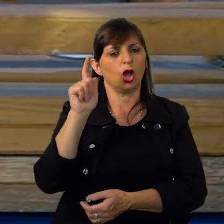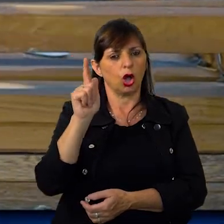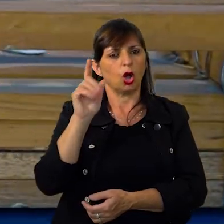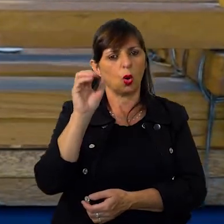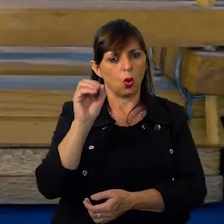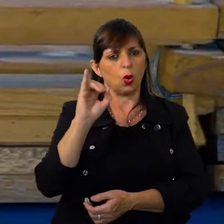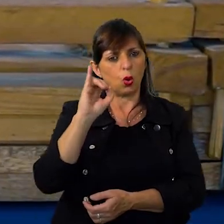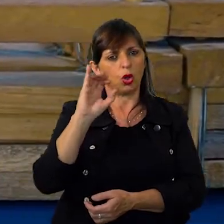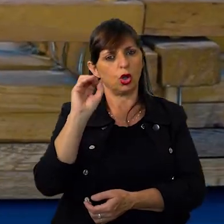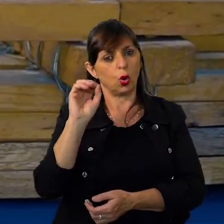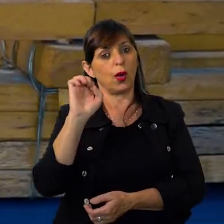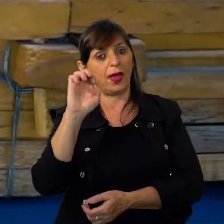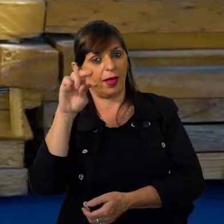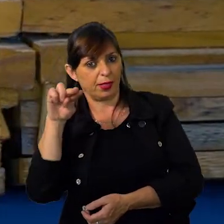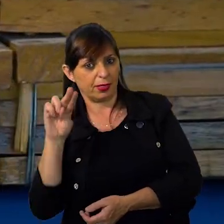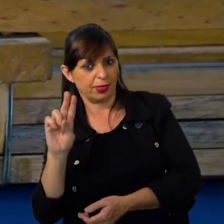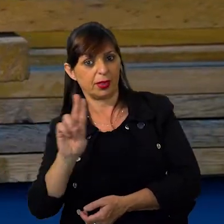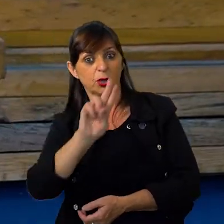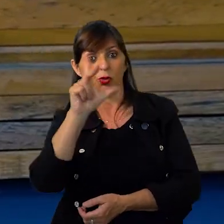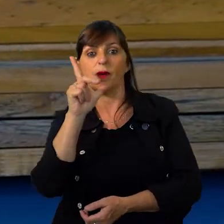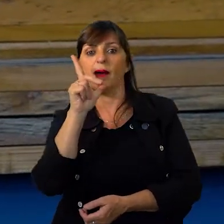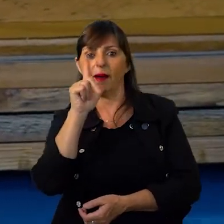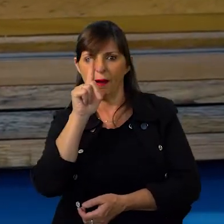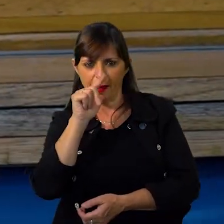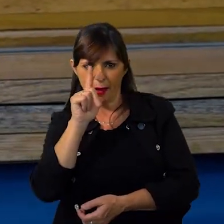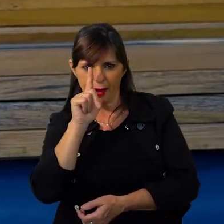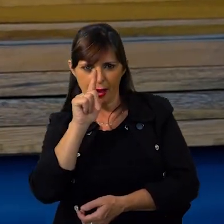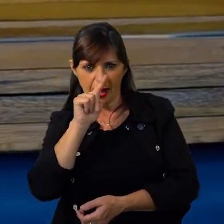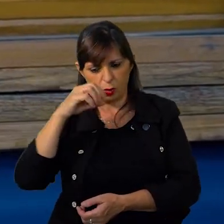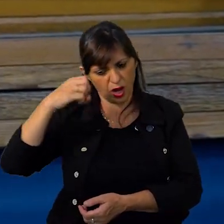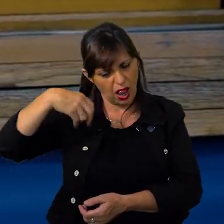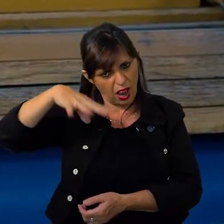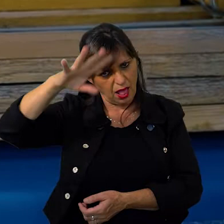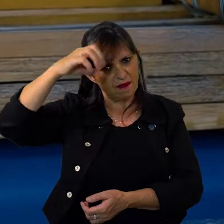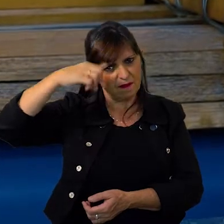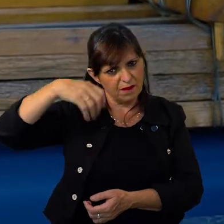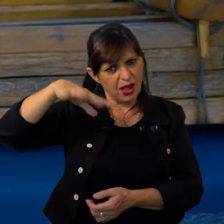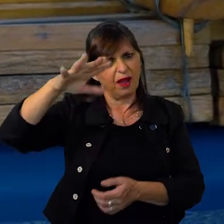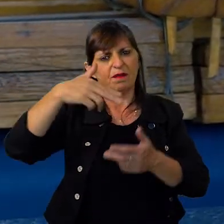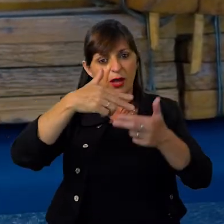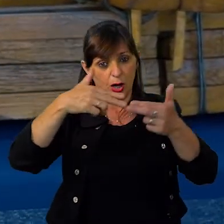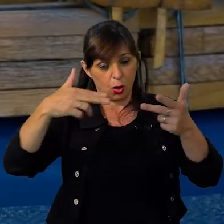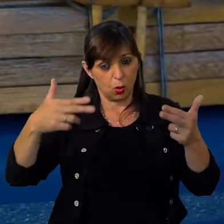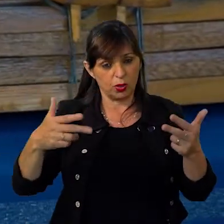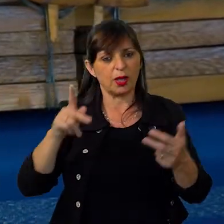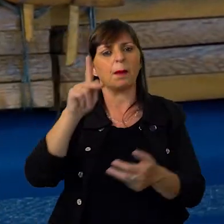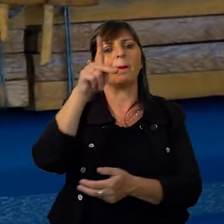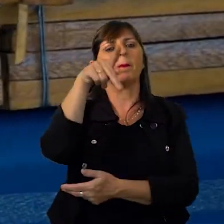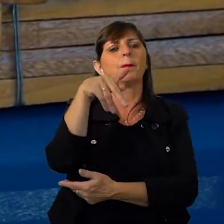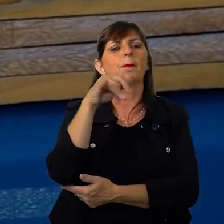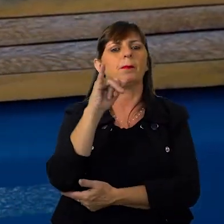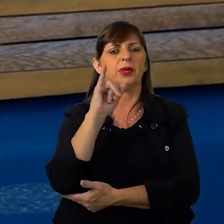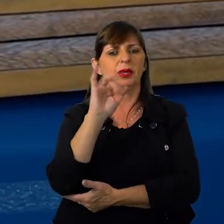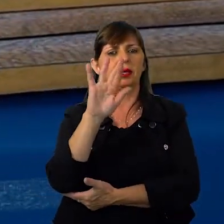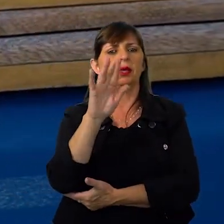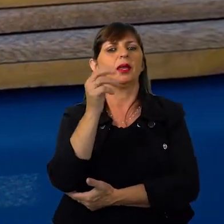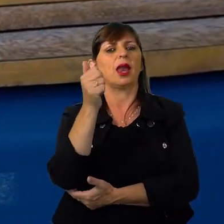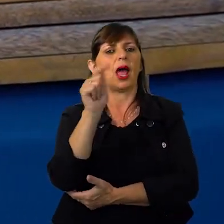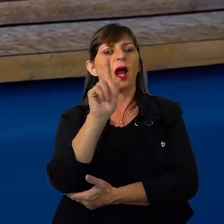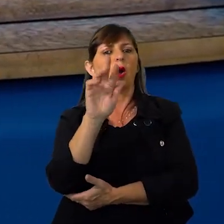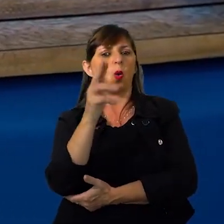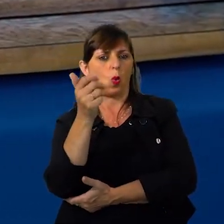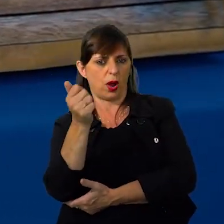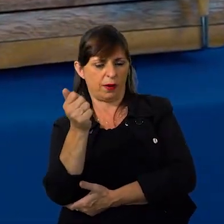água para poder chegar até São Borja fazendo a comercialização de produtos naturais da região foi a Eu quero um